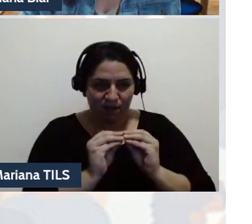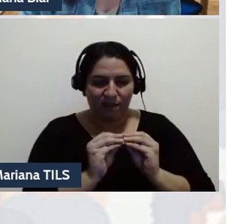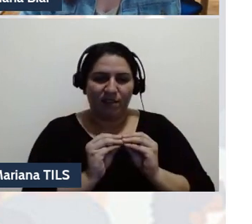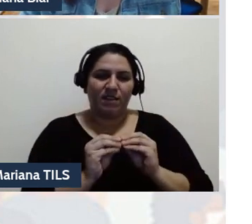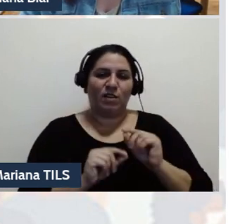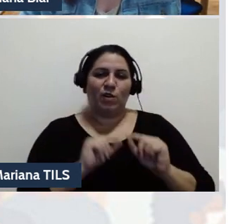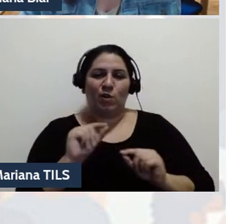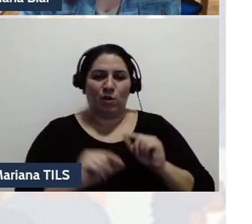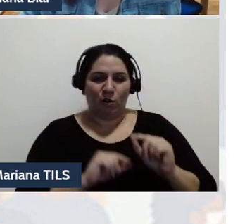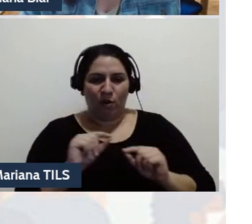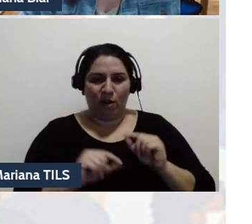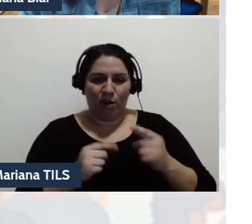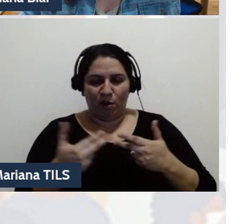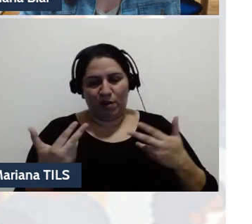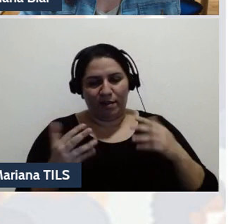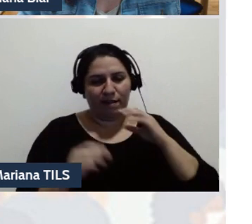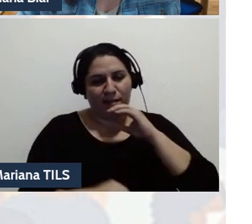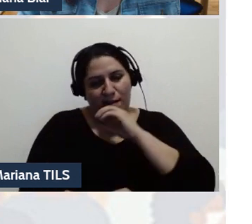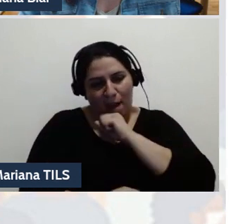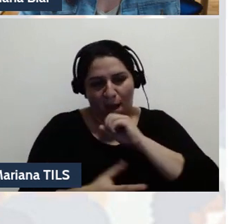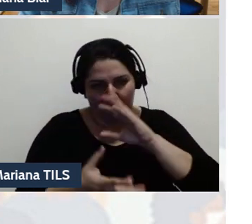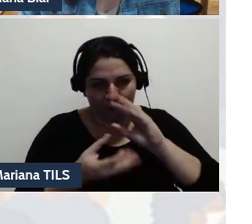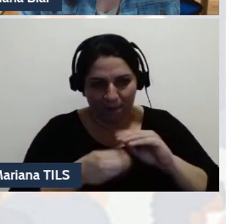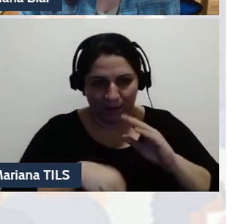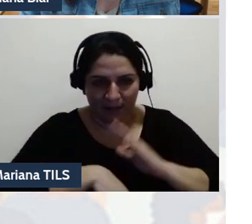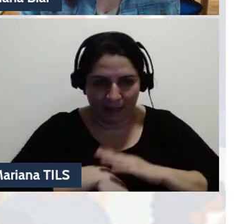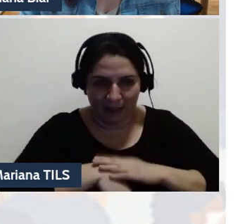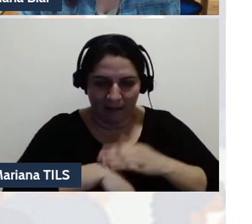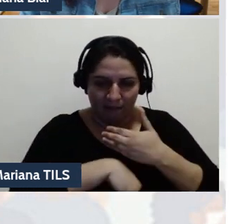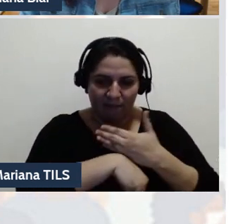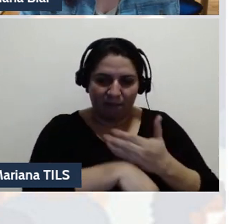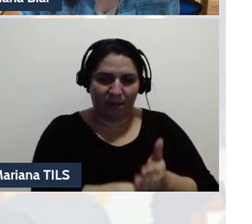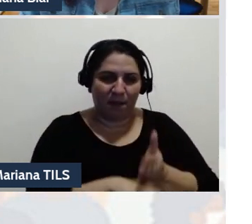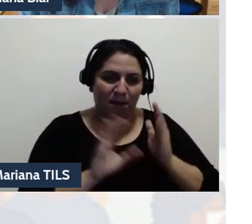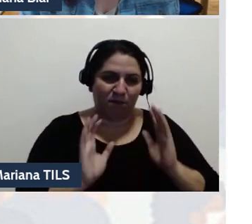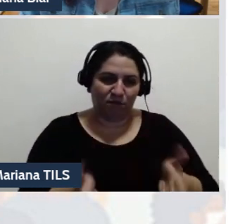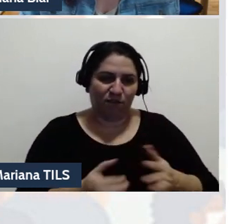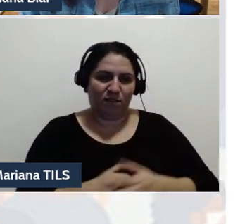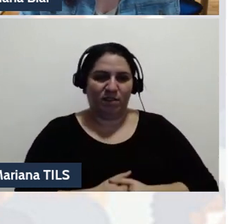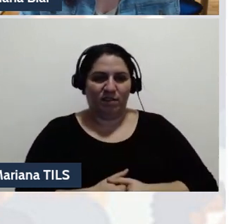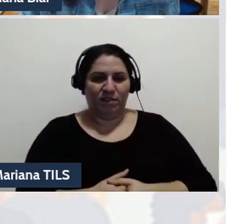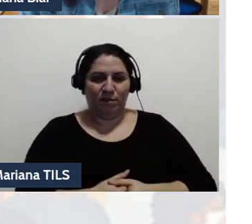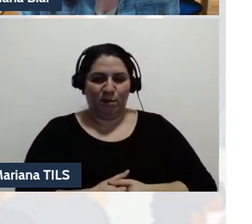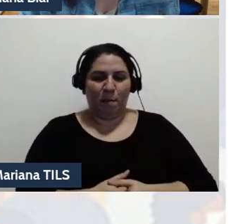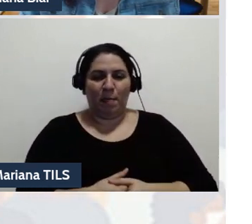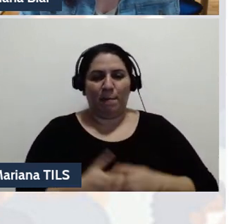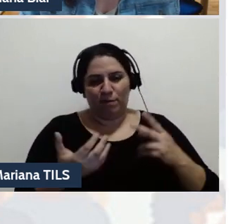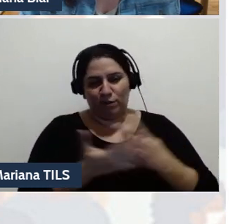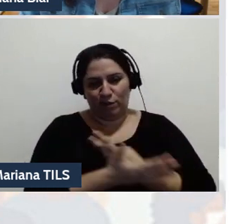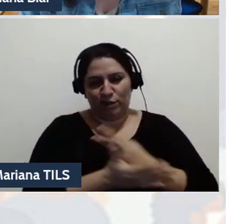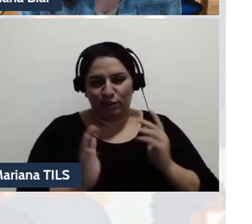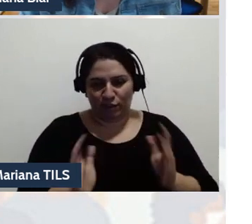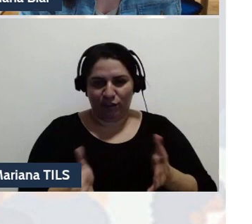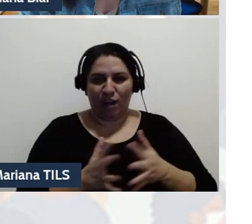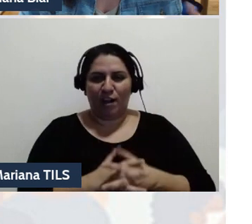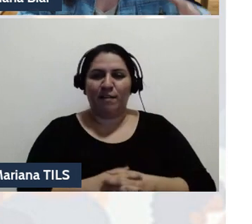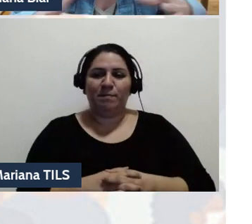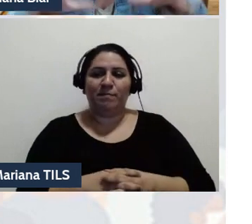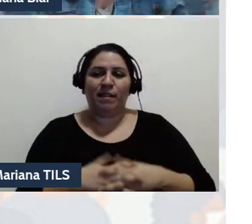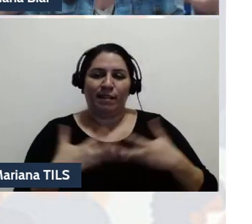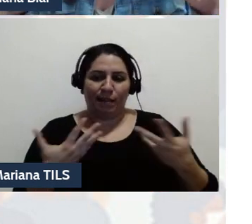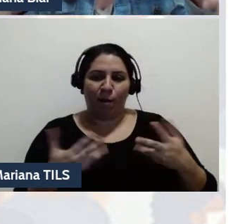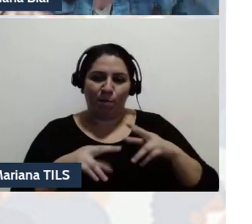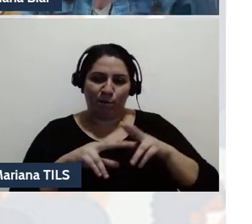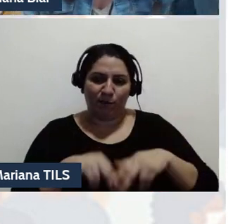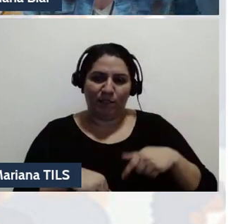muito, muito rapidamente, então, para não estourar o meu tempo mais do que está estourado, né?